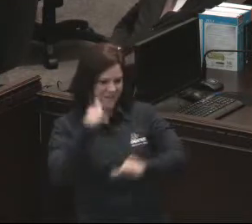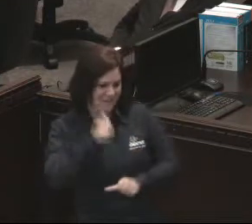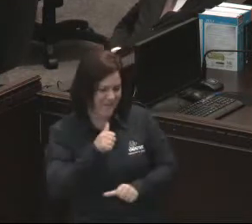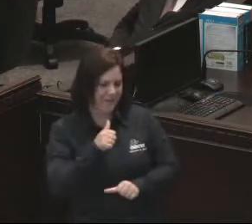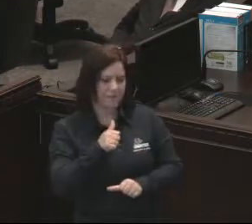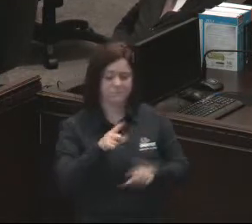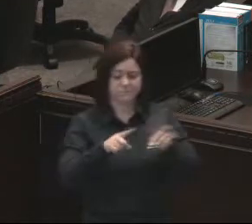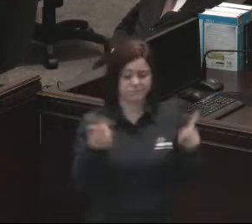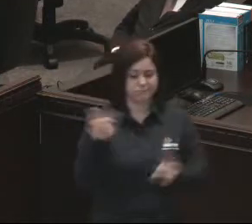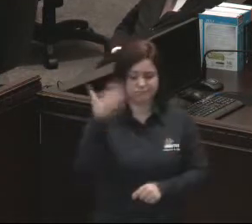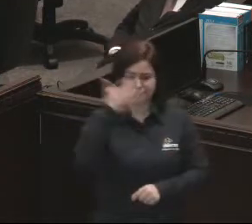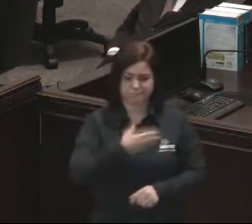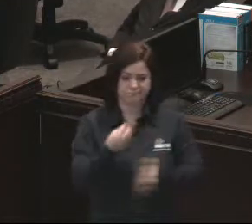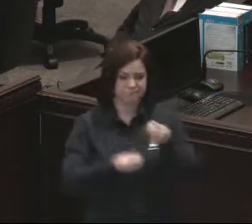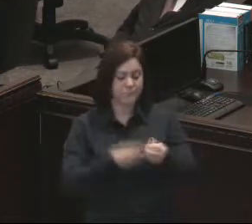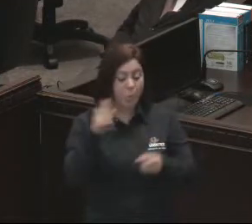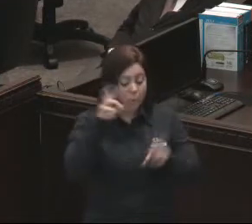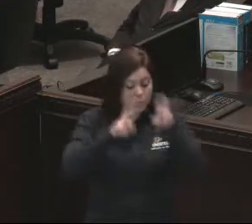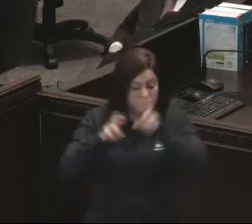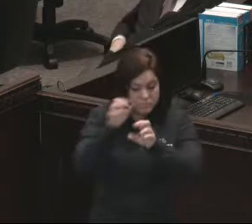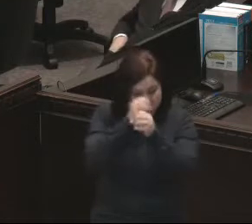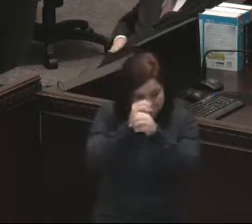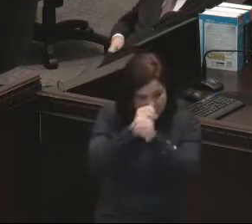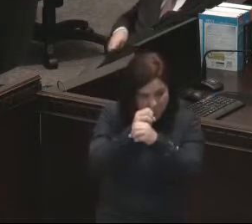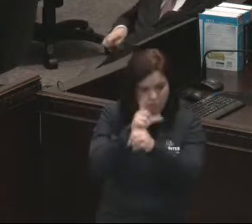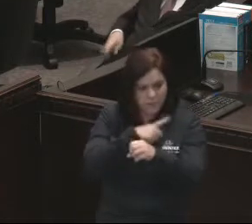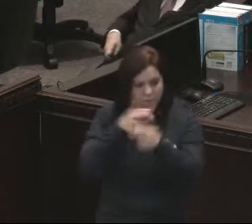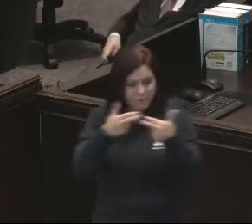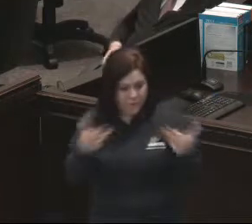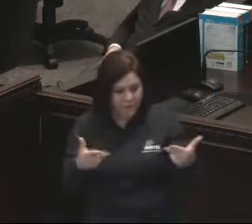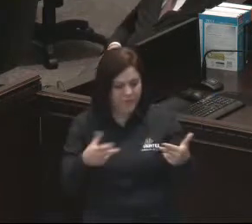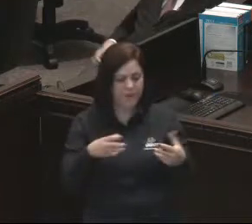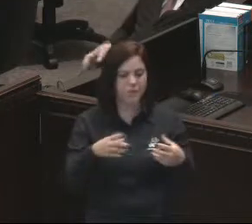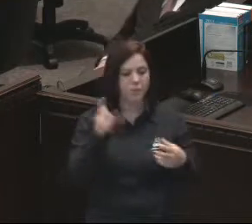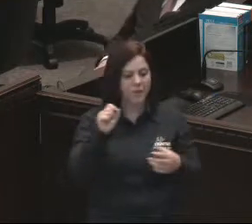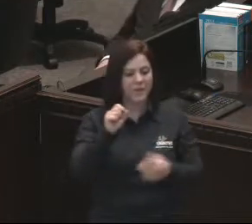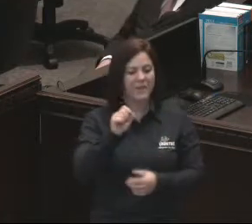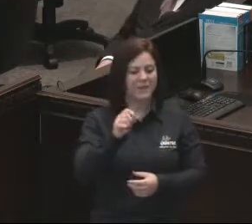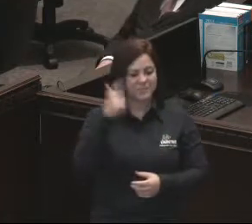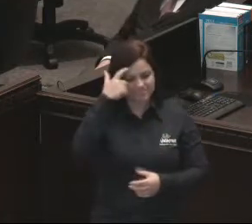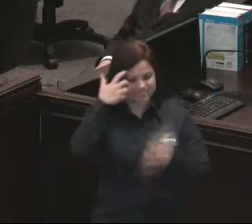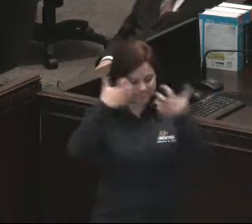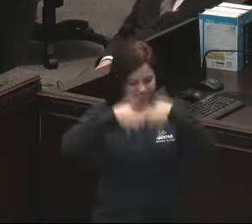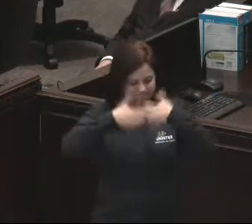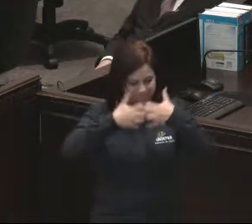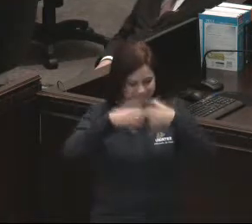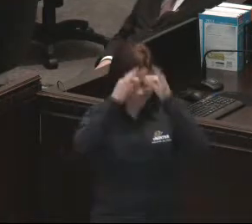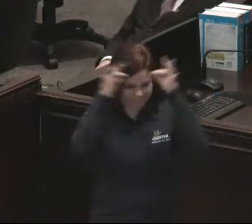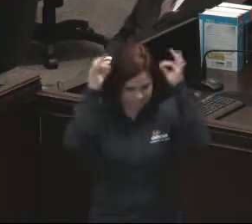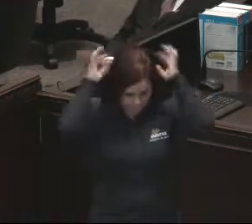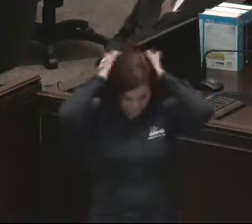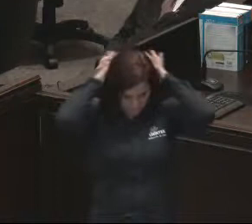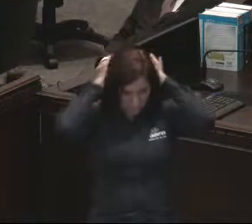Então, o que a gente observa no laboratório são variações no sistema nervoso central dos mamíferos, por exemplo,